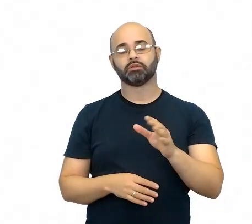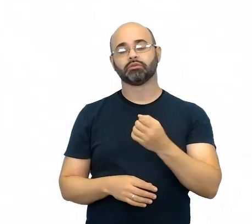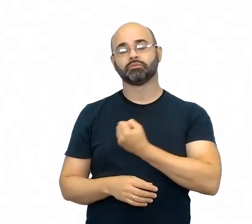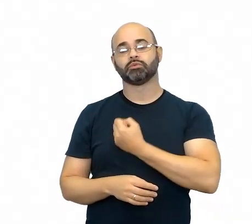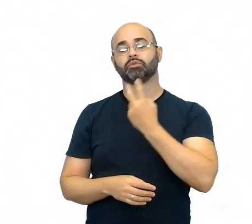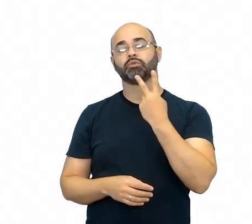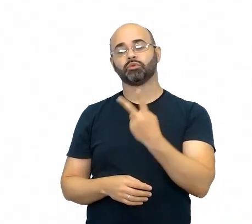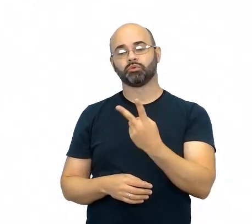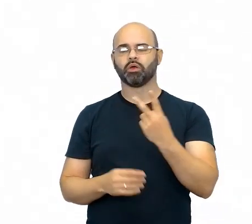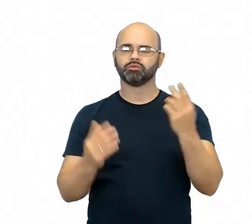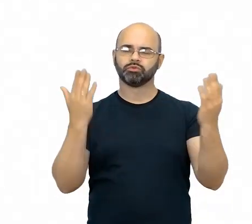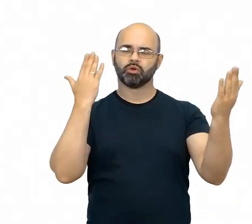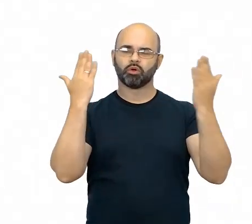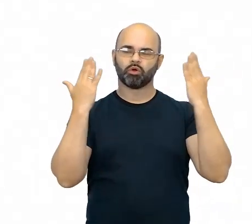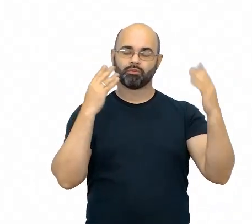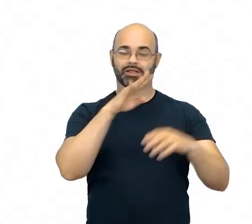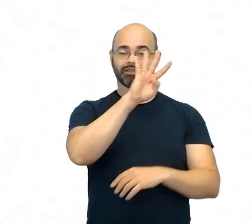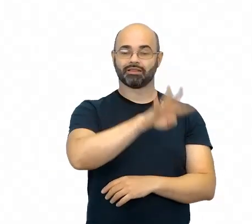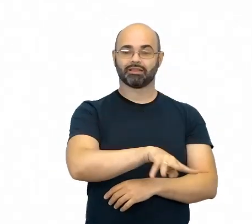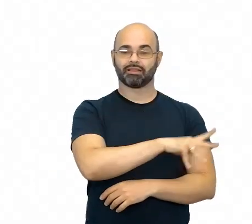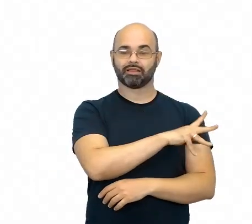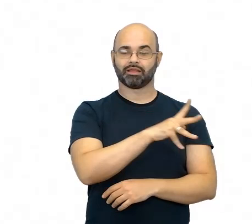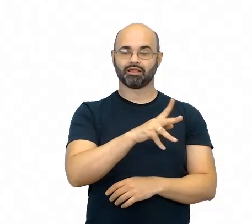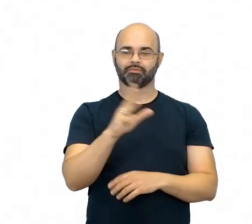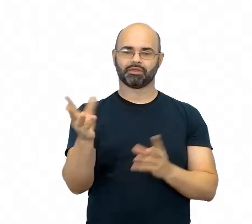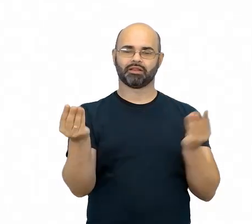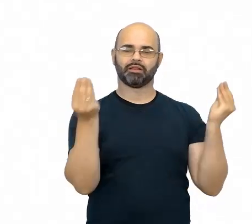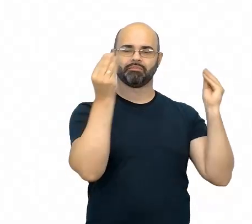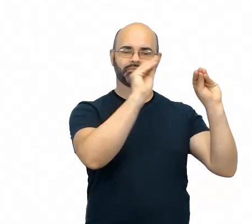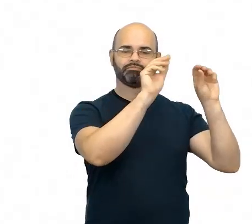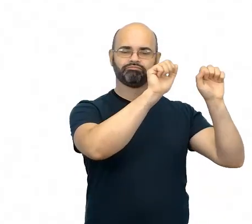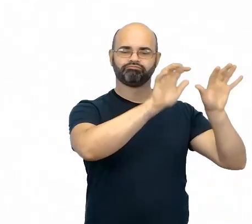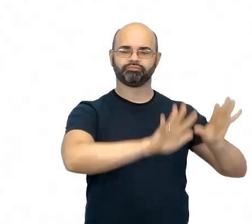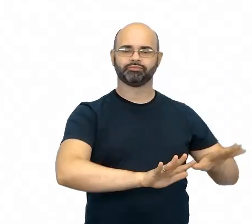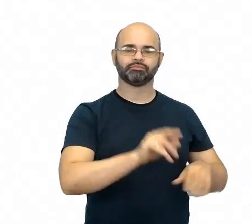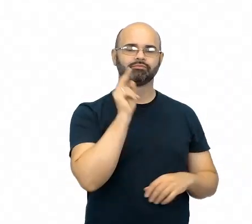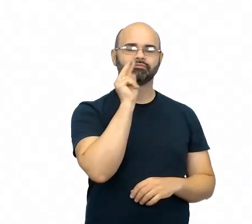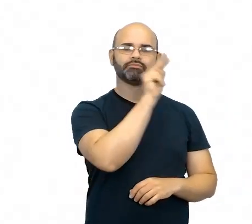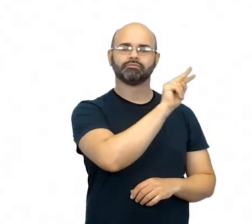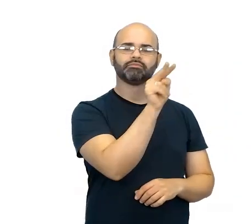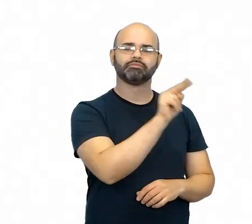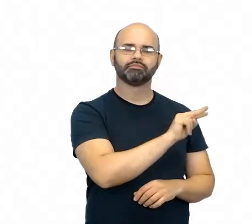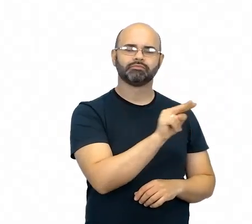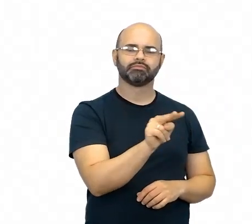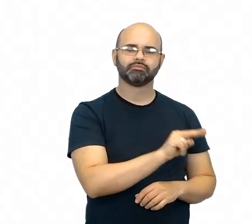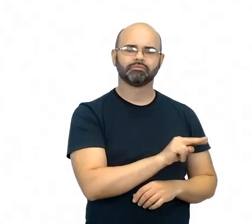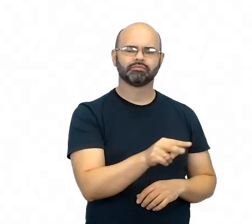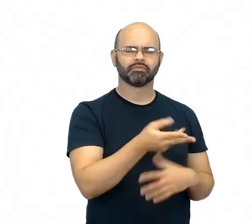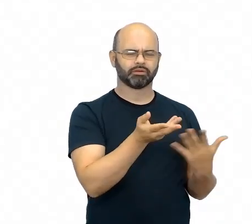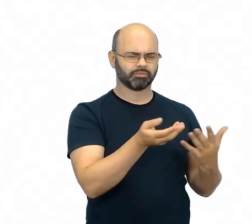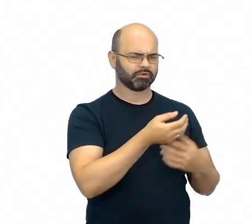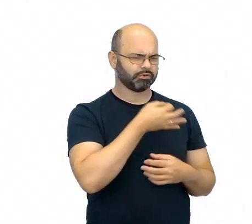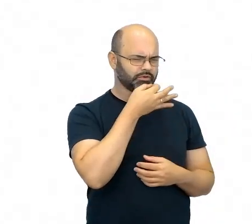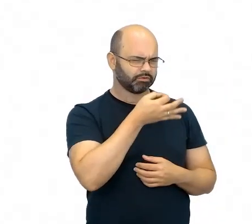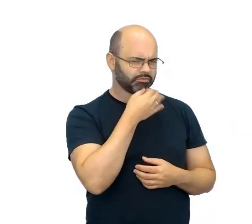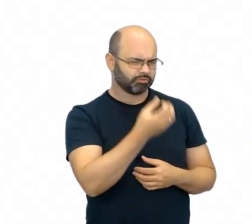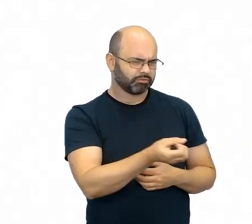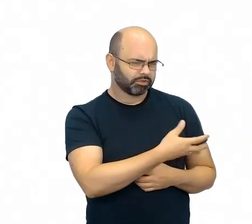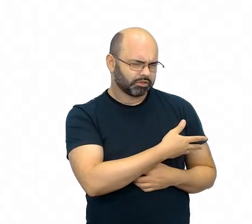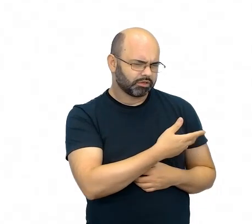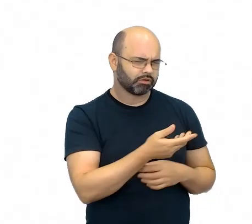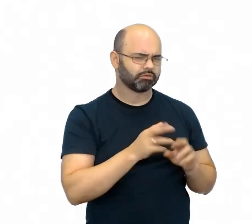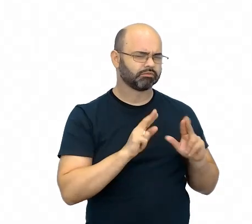comentários registrados em uma tabela, se eles trazem um fato novo ou uma opinião. Nesse caso, qual